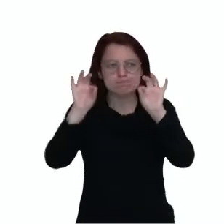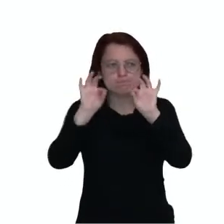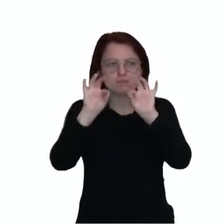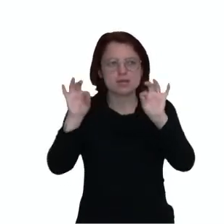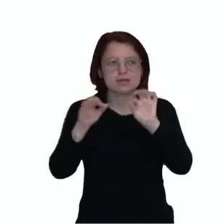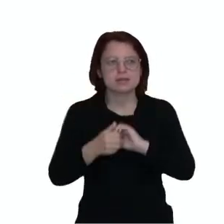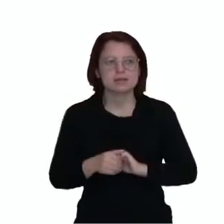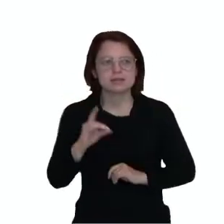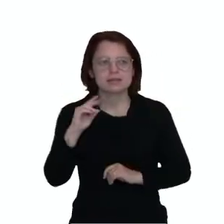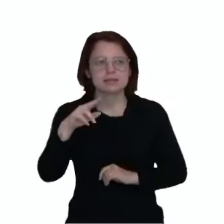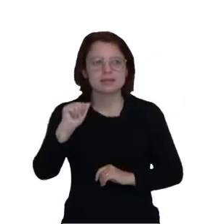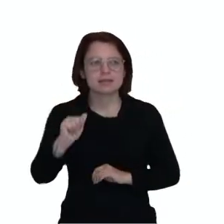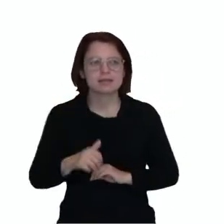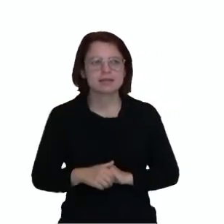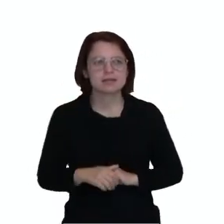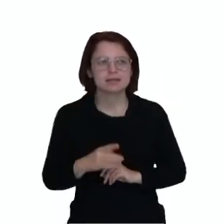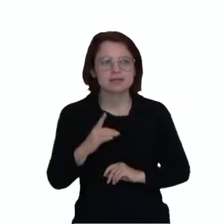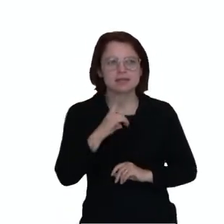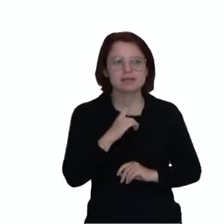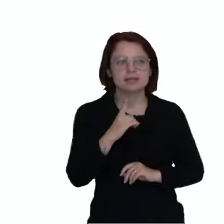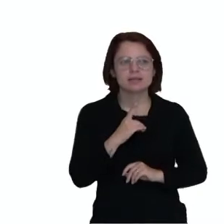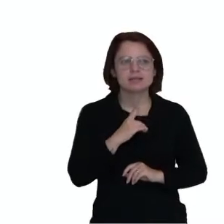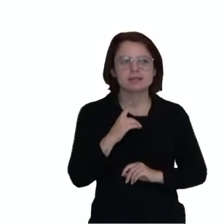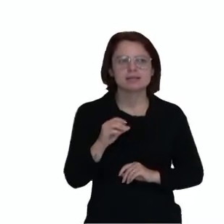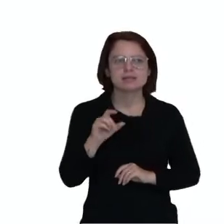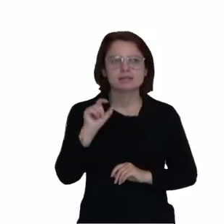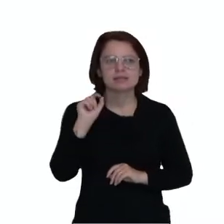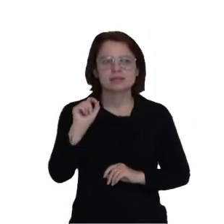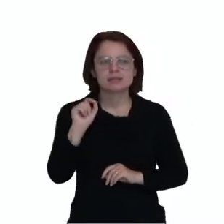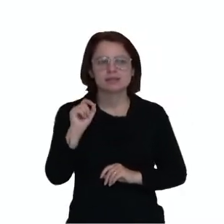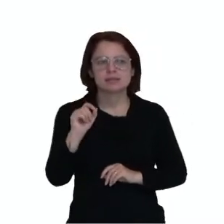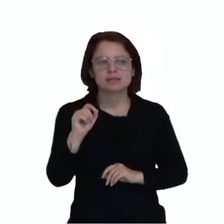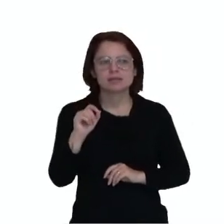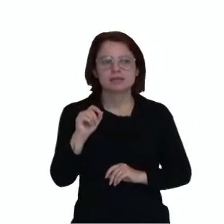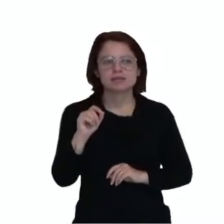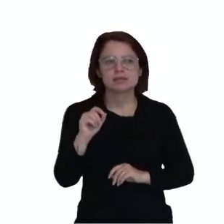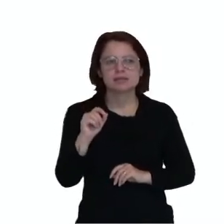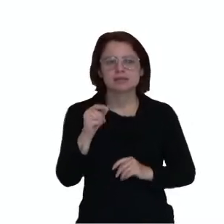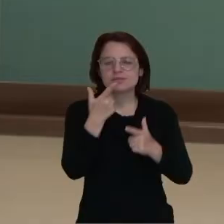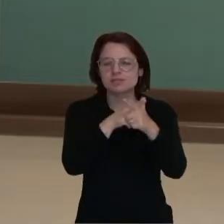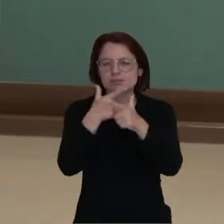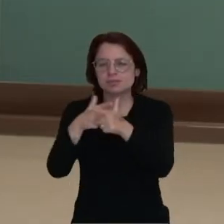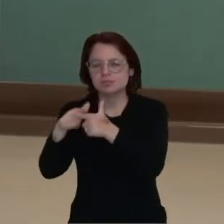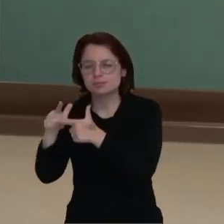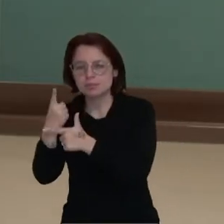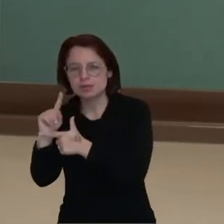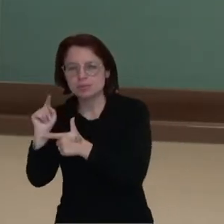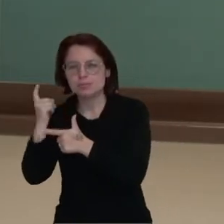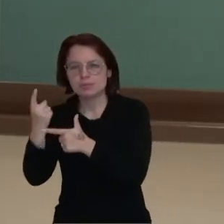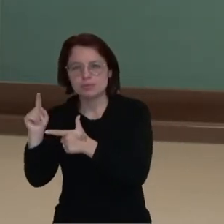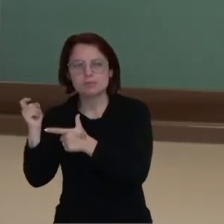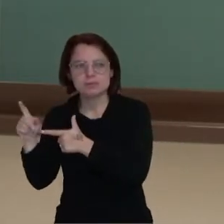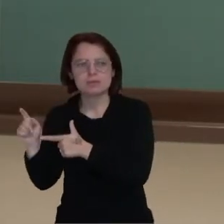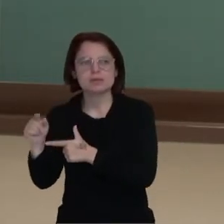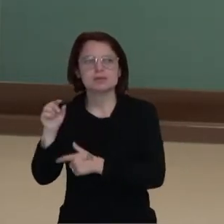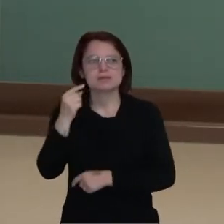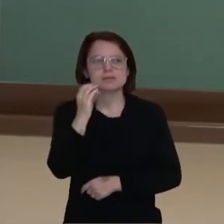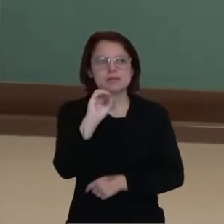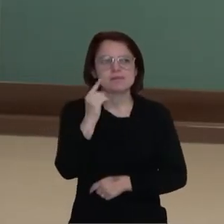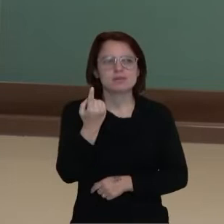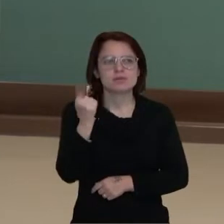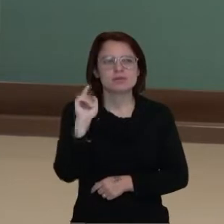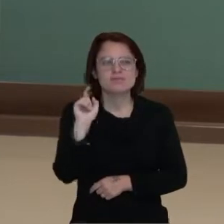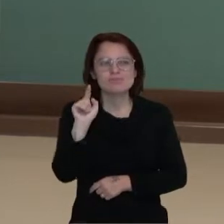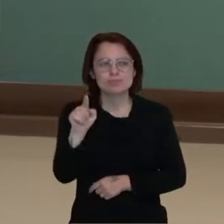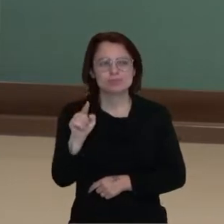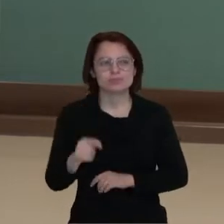O DNA, né, os átomos e as moléculas tem isso dividido por mil, e aí vai ser a finurinha, por isso que ele